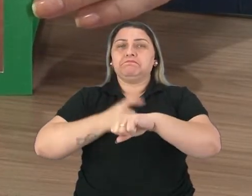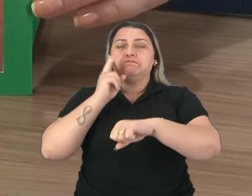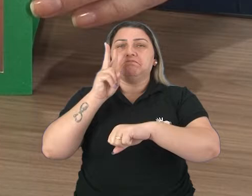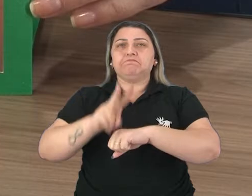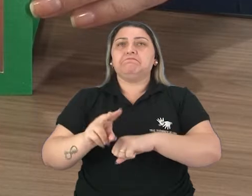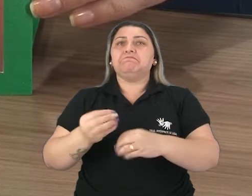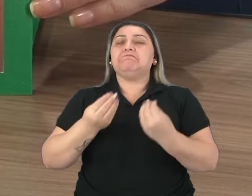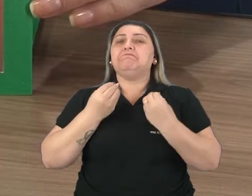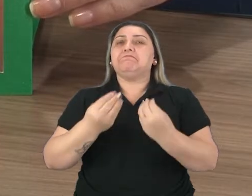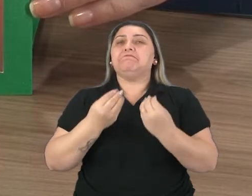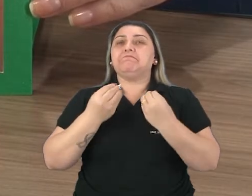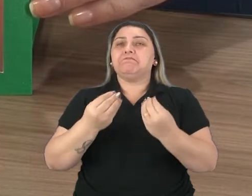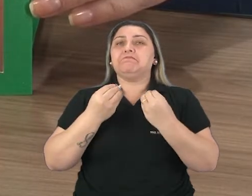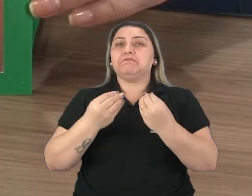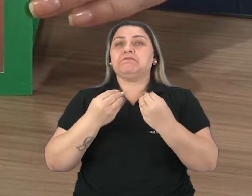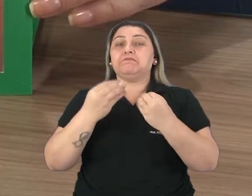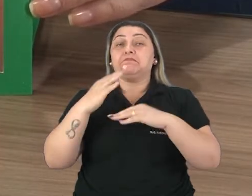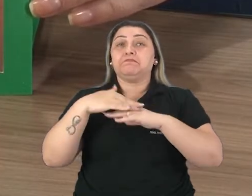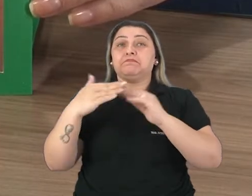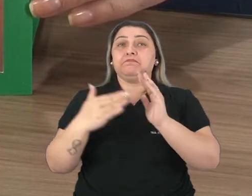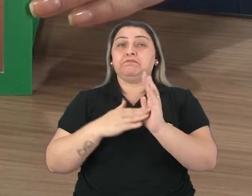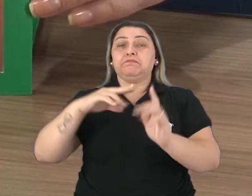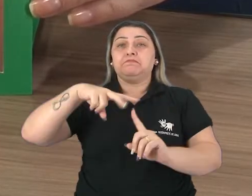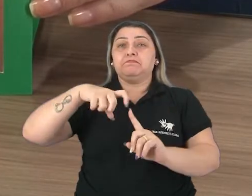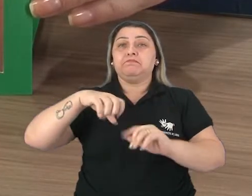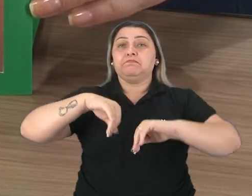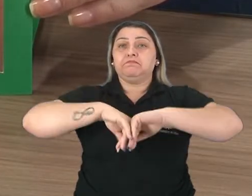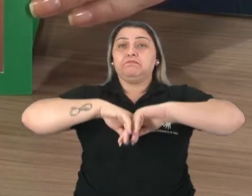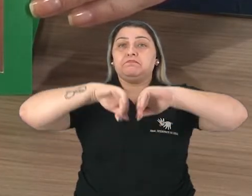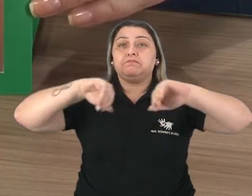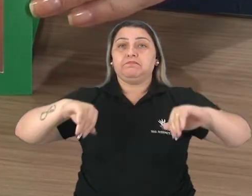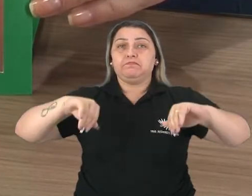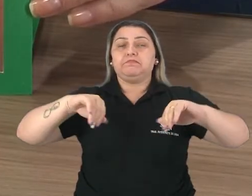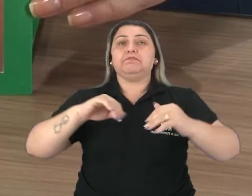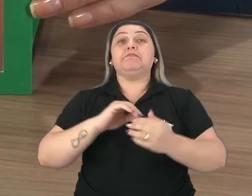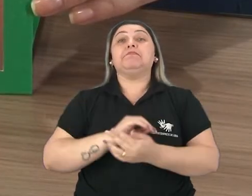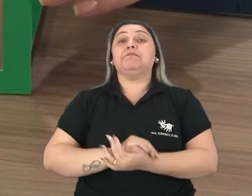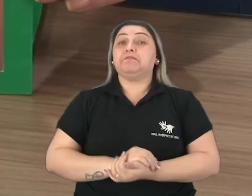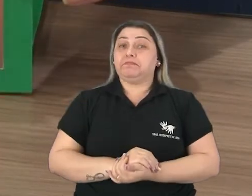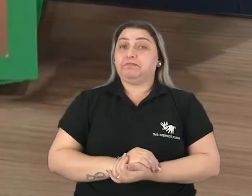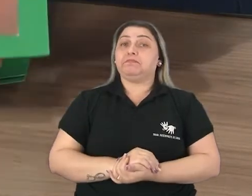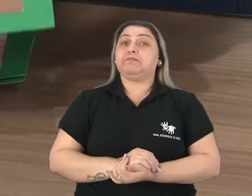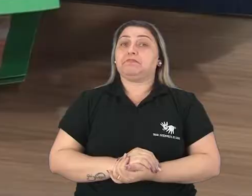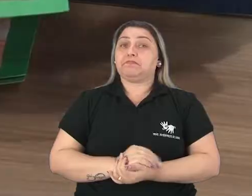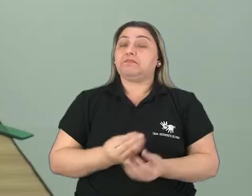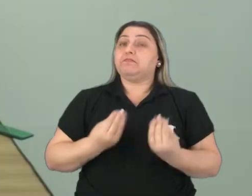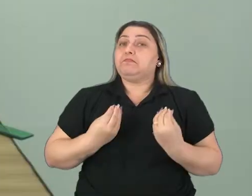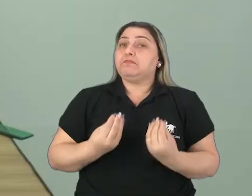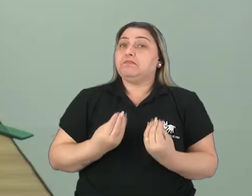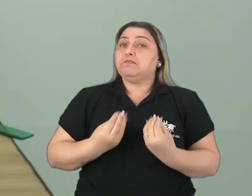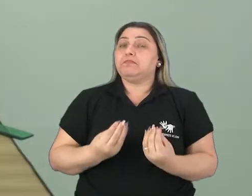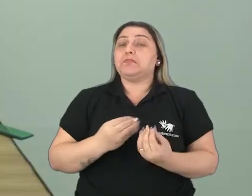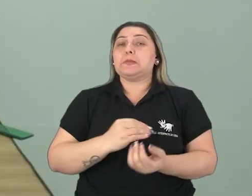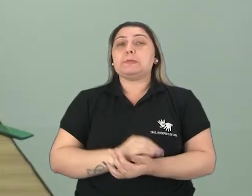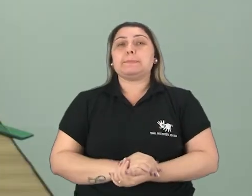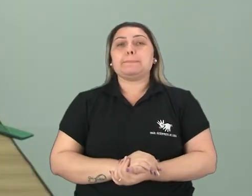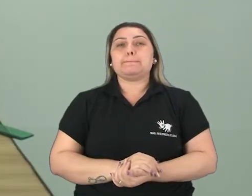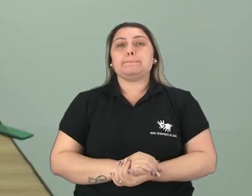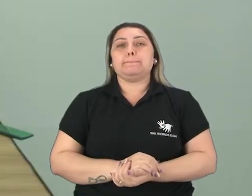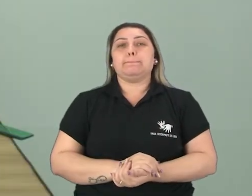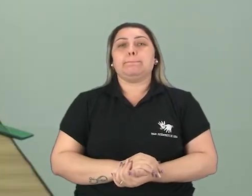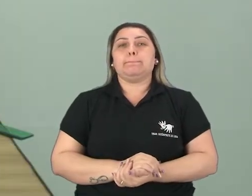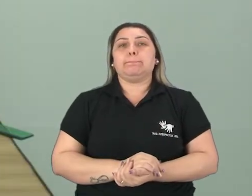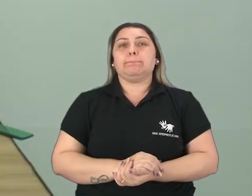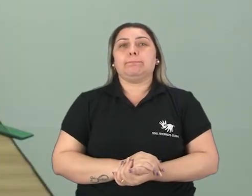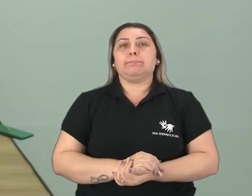que será que estão todas essas garrafas separadas? Para que será, hein?